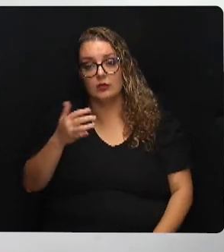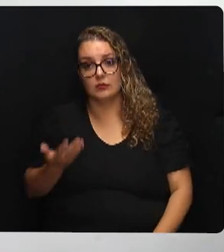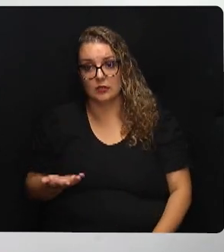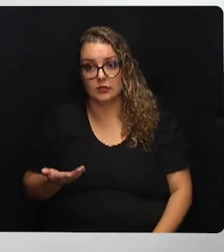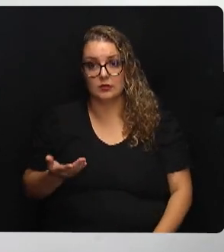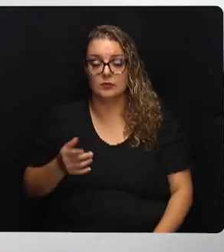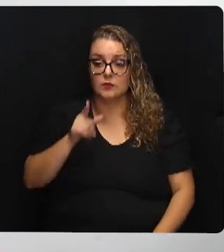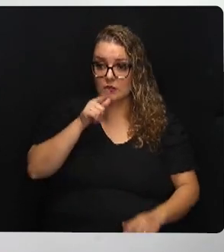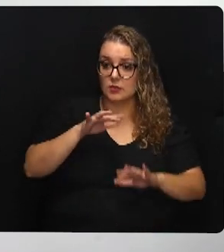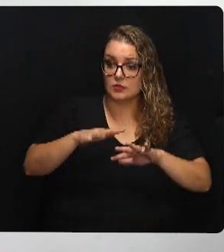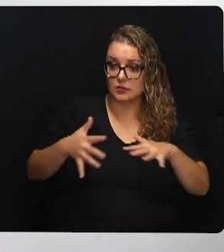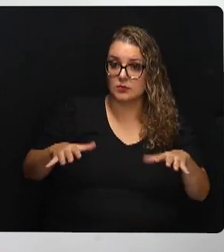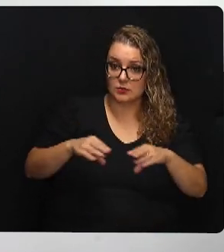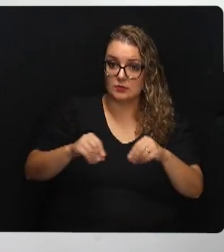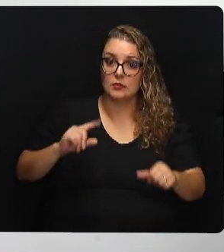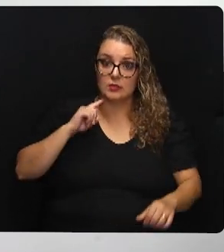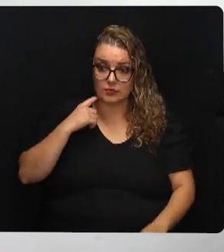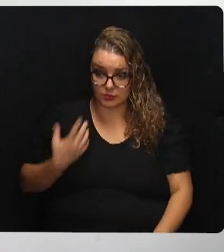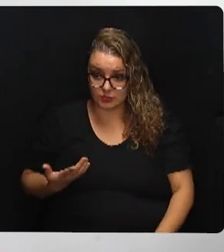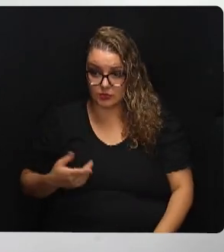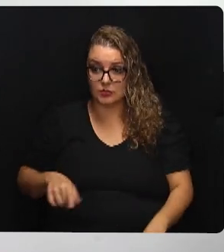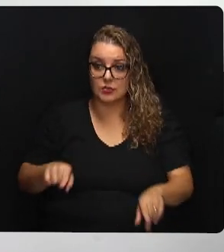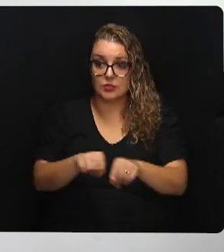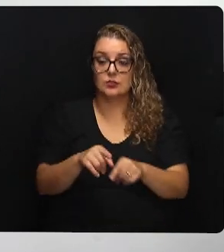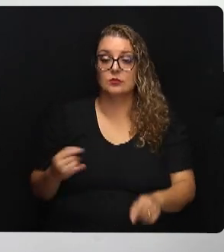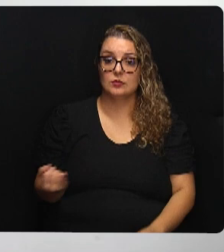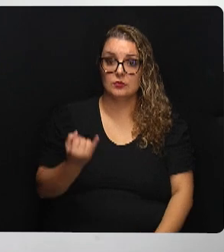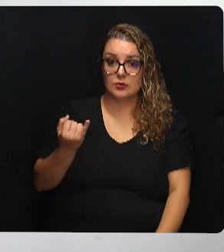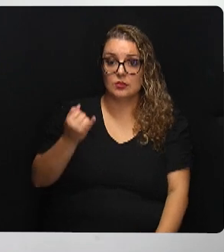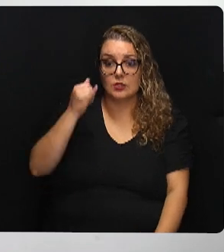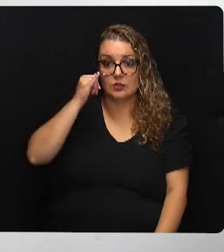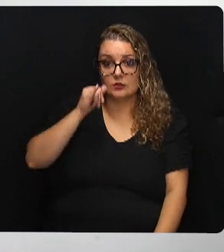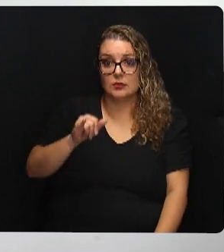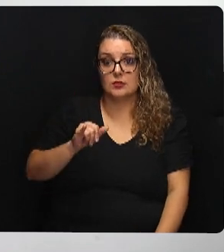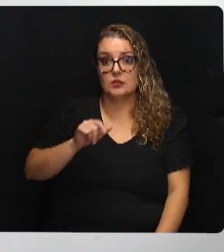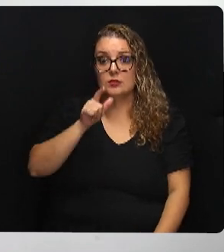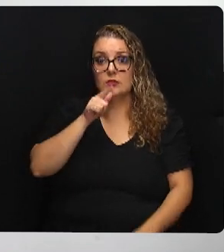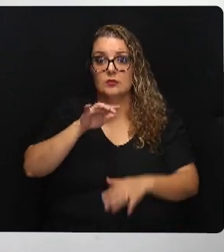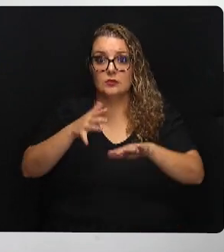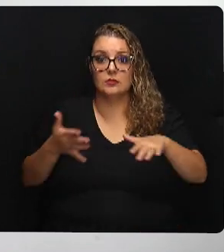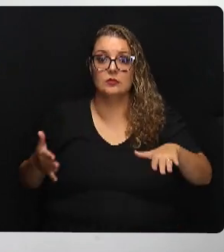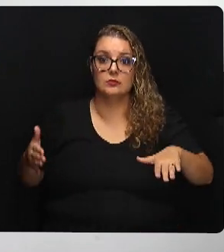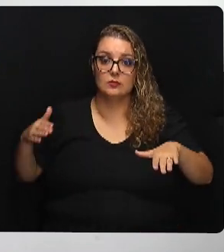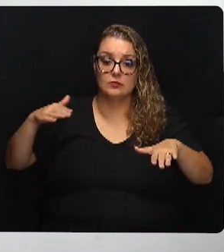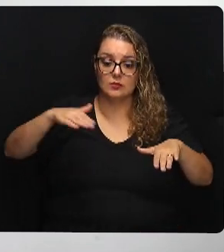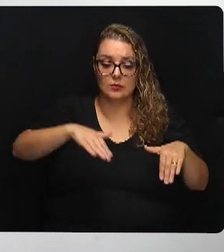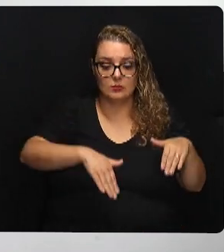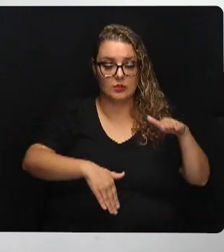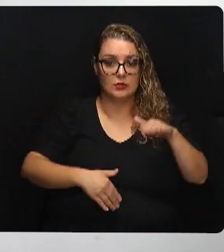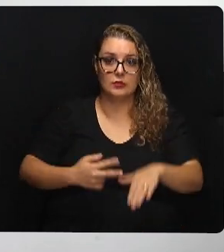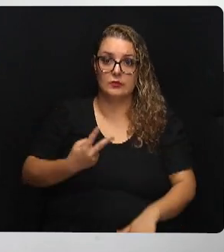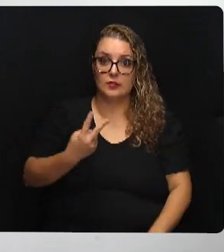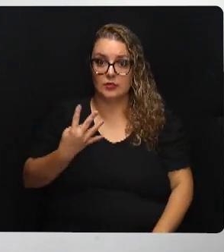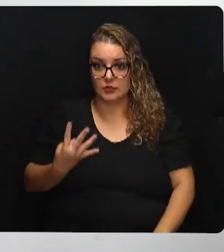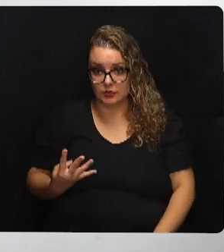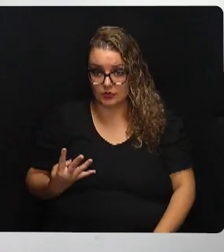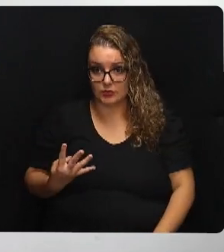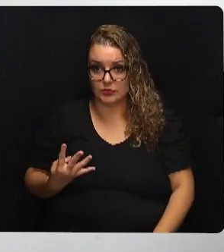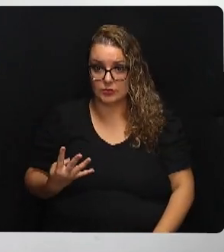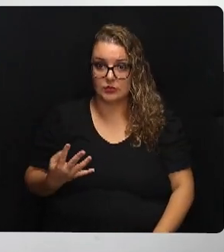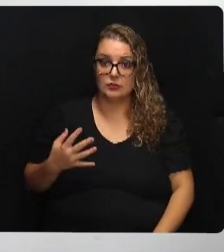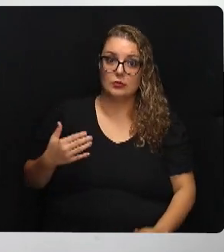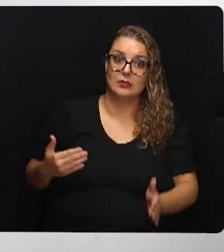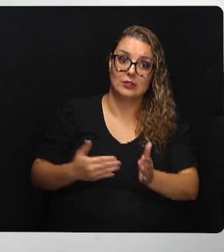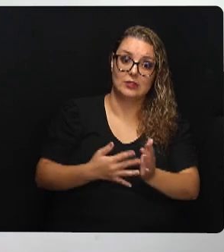Então, evitar essas praias contaminadas. Importante também evitar o banho de mar 24 a 48 horas